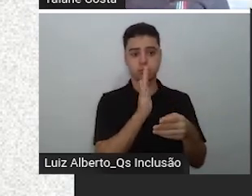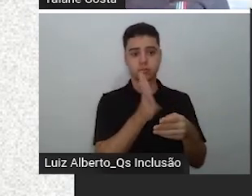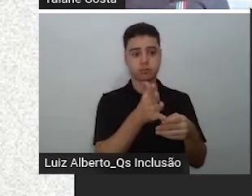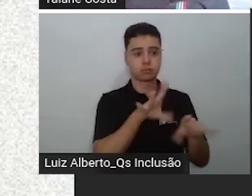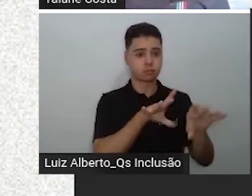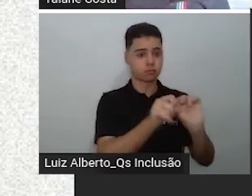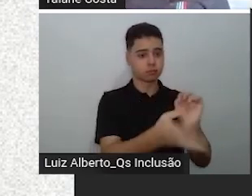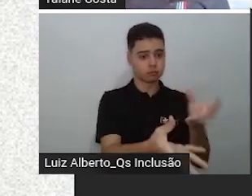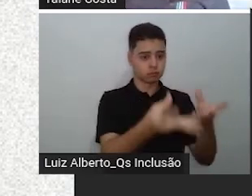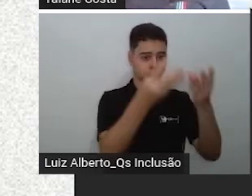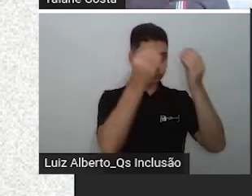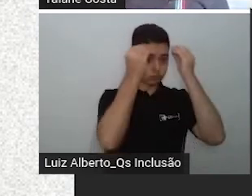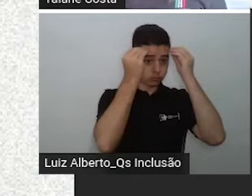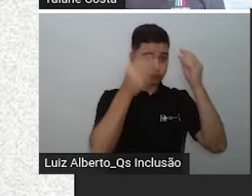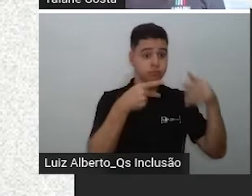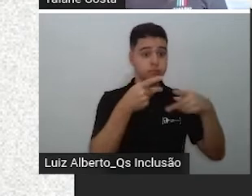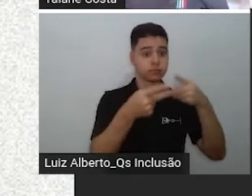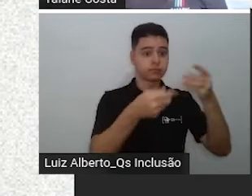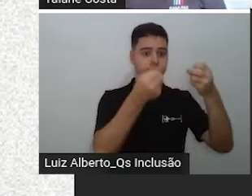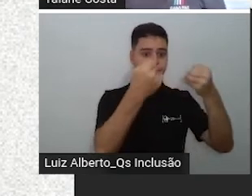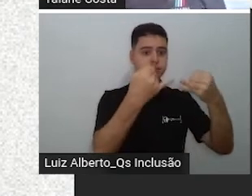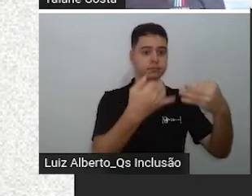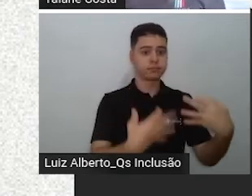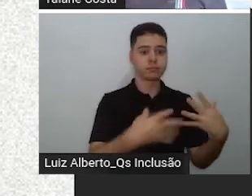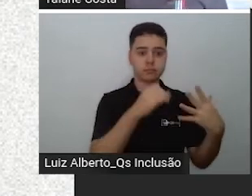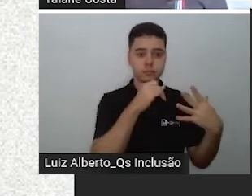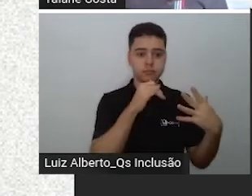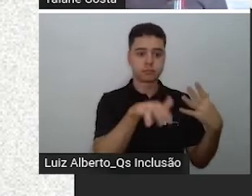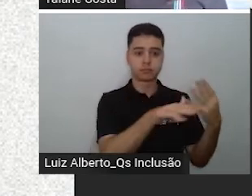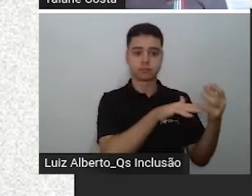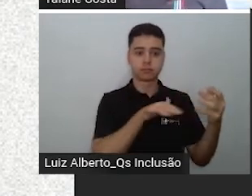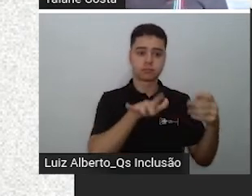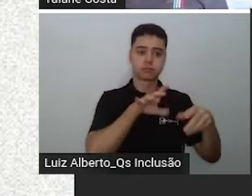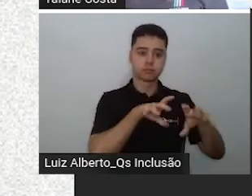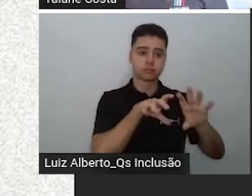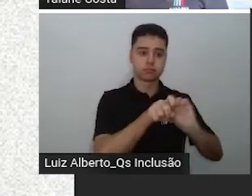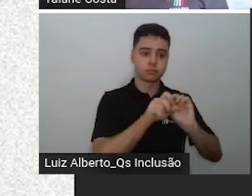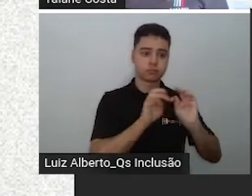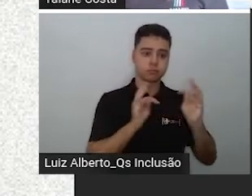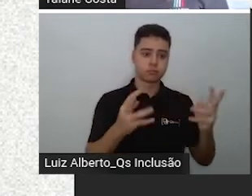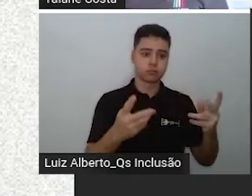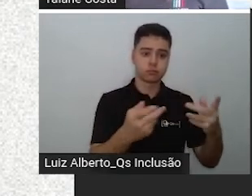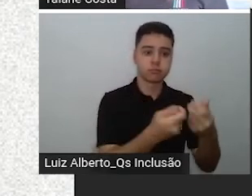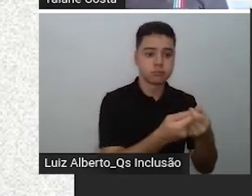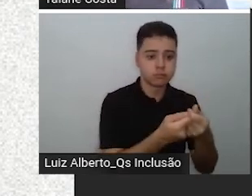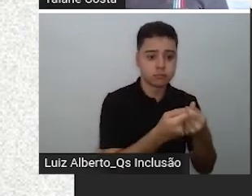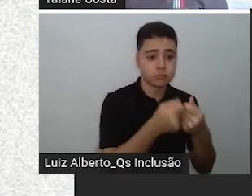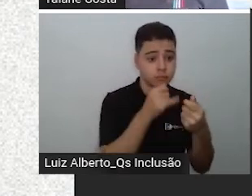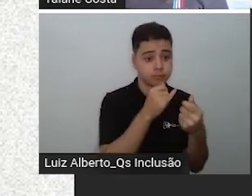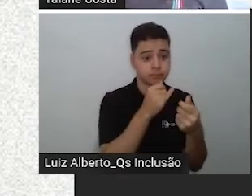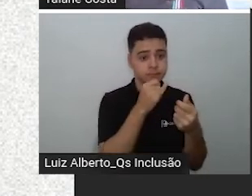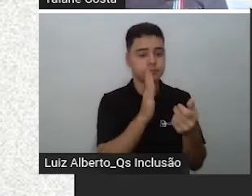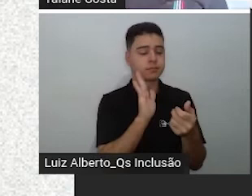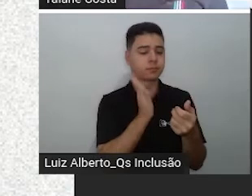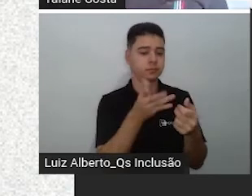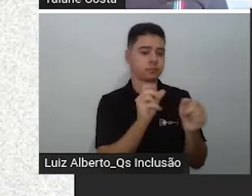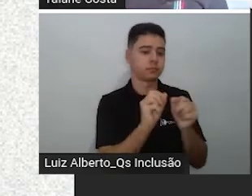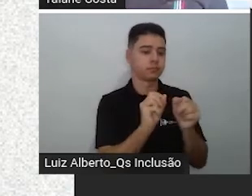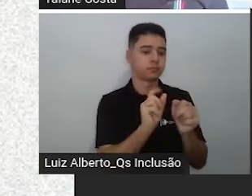ele fala, ele tem uma formação mais ampla e ele faz com que